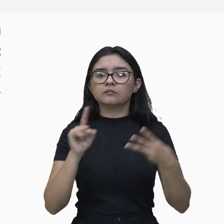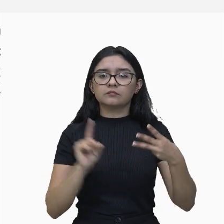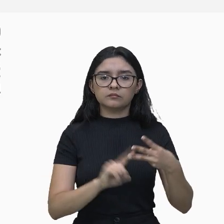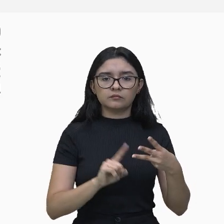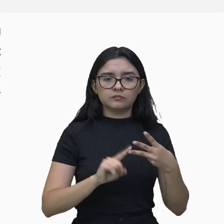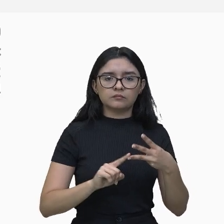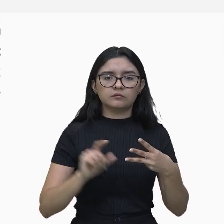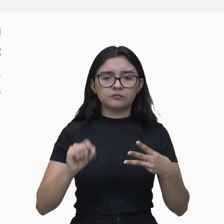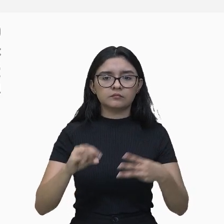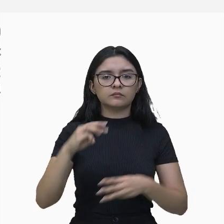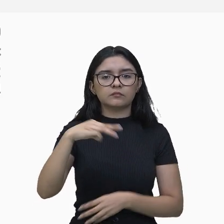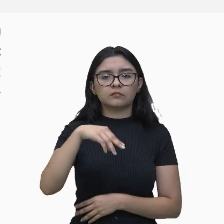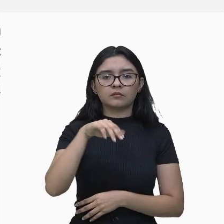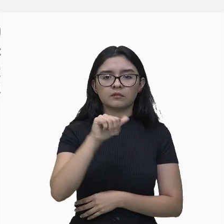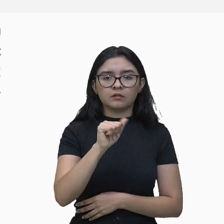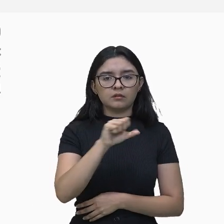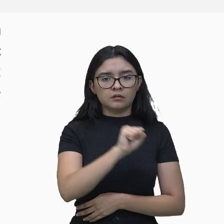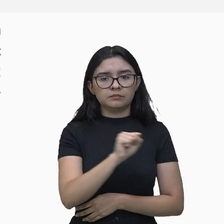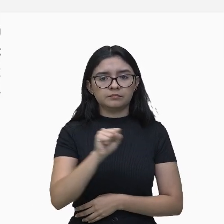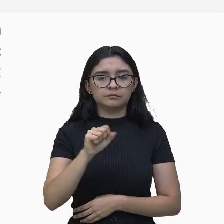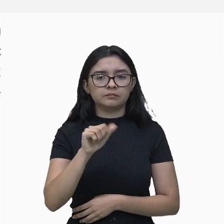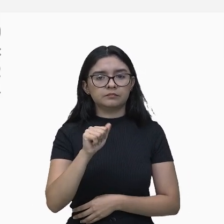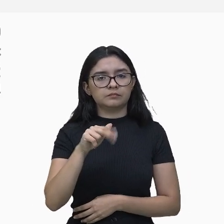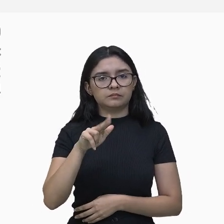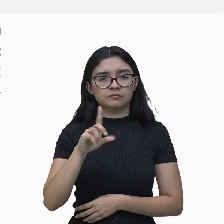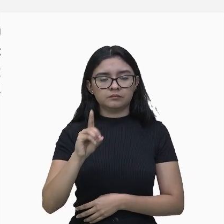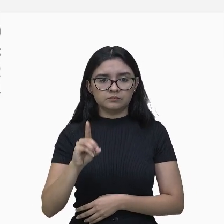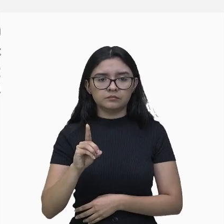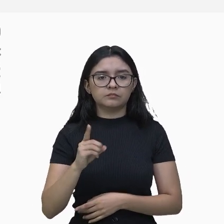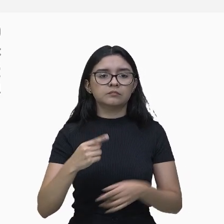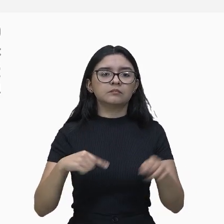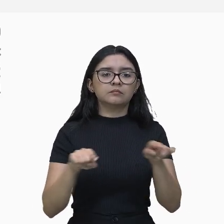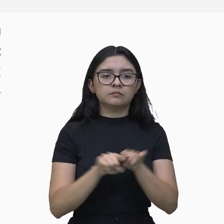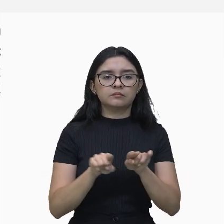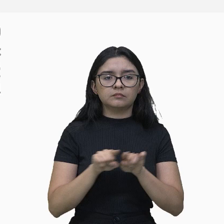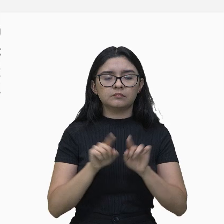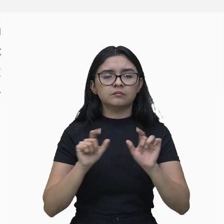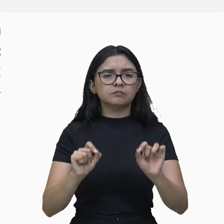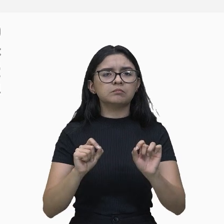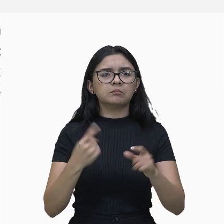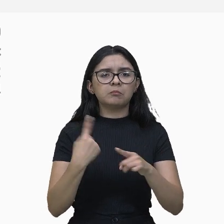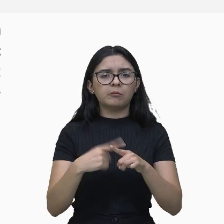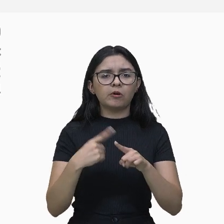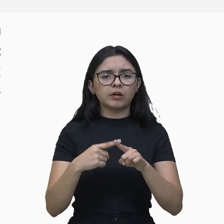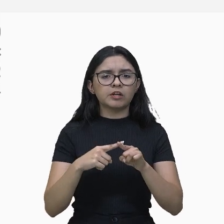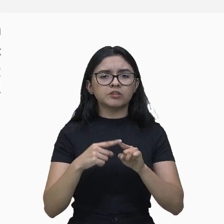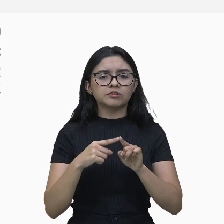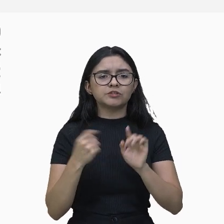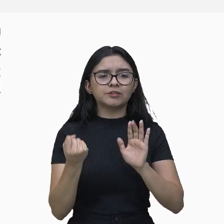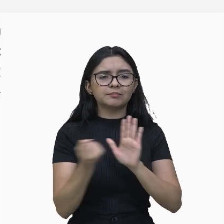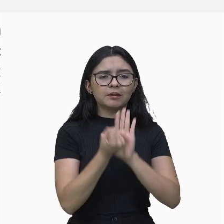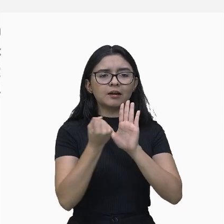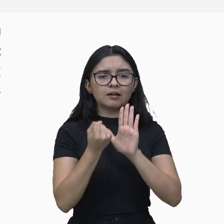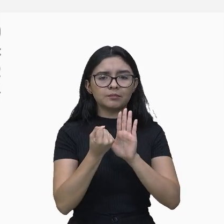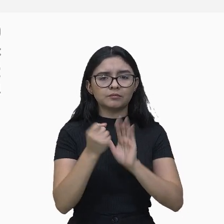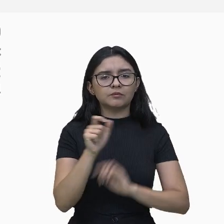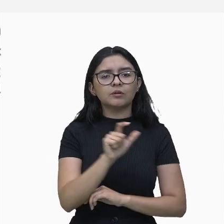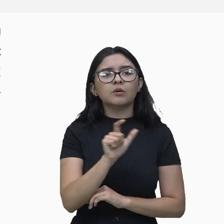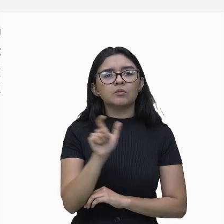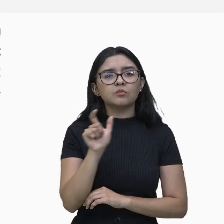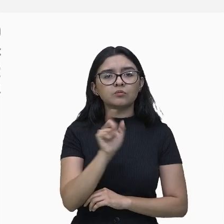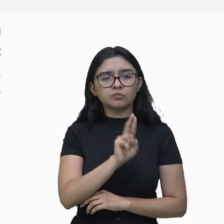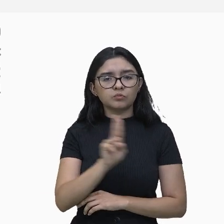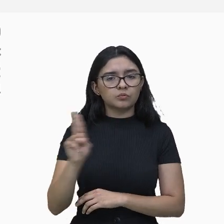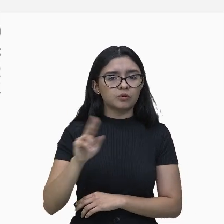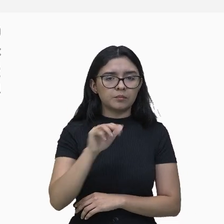Moisés 5 fases. Por que nós destacamos aí Afonso Romano de Santana, que aponta